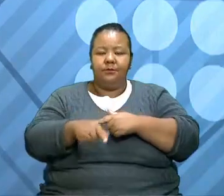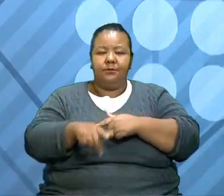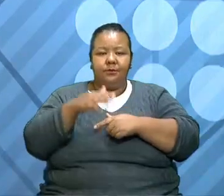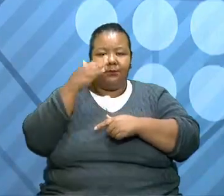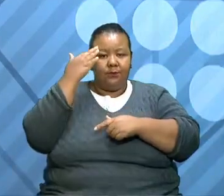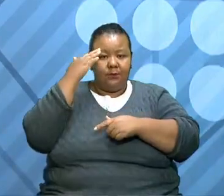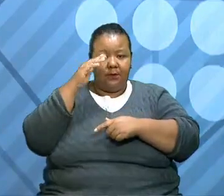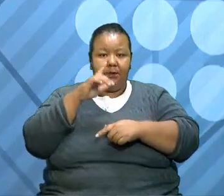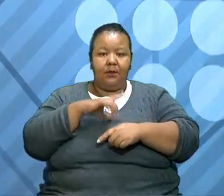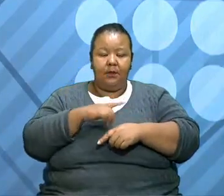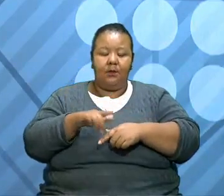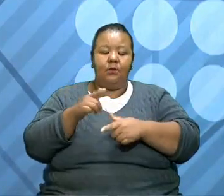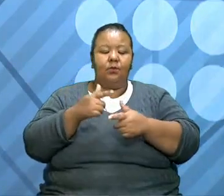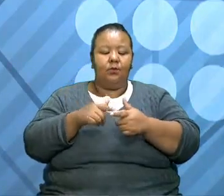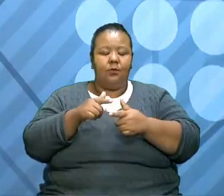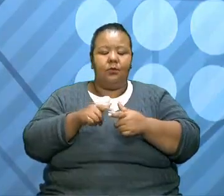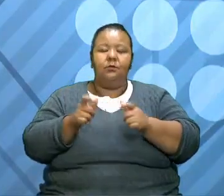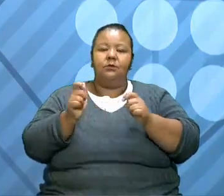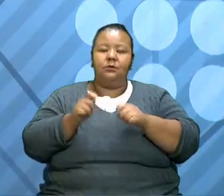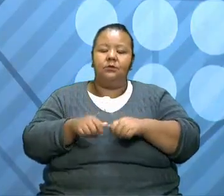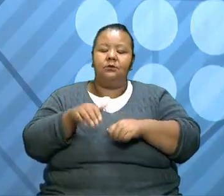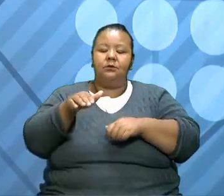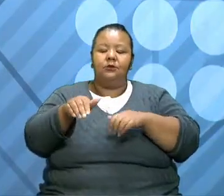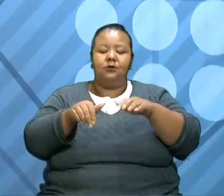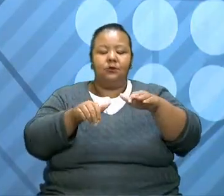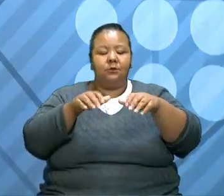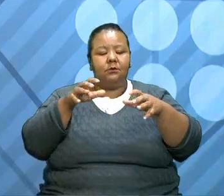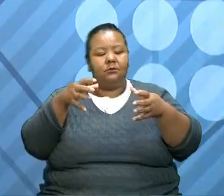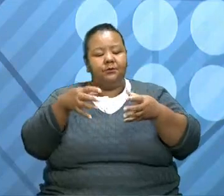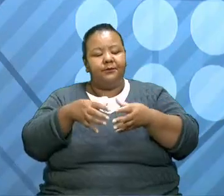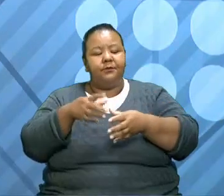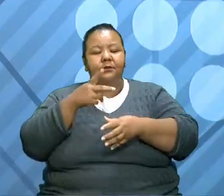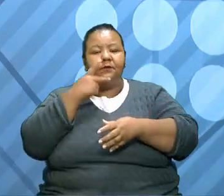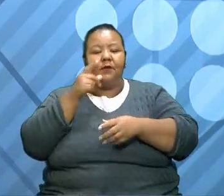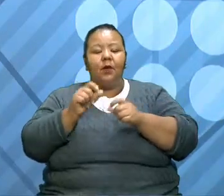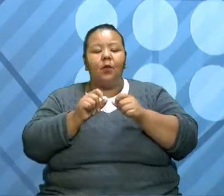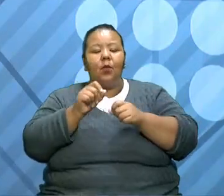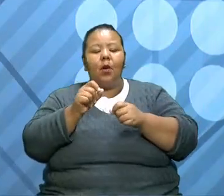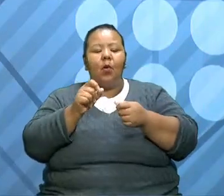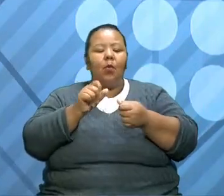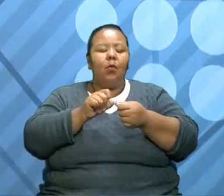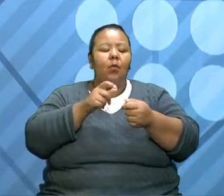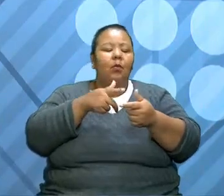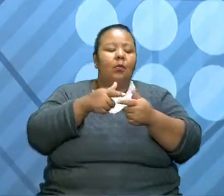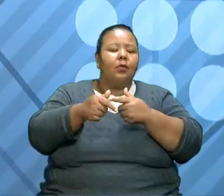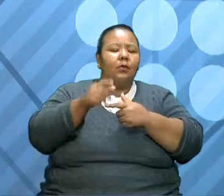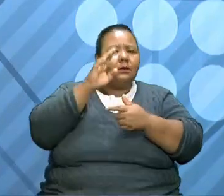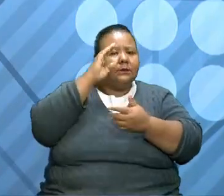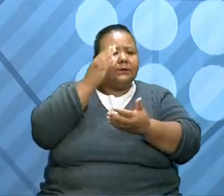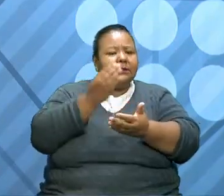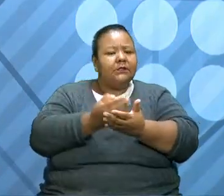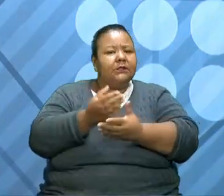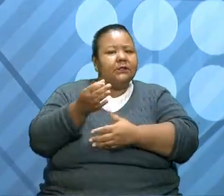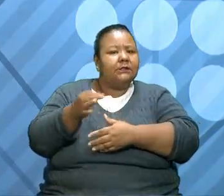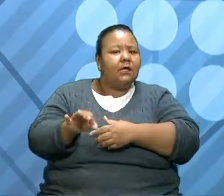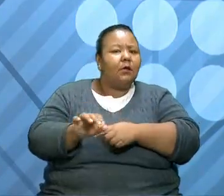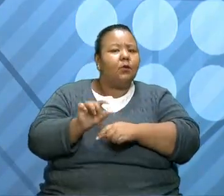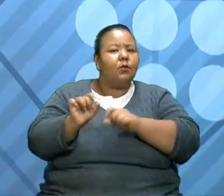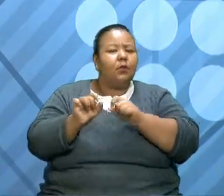que tem um problema, por que não chamar a equipe e falar assim, olha, quais seriam as soluções? O que que você acredita que vai dar certo aqui